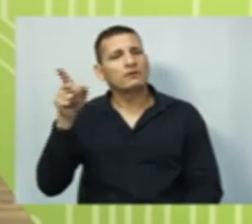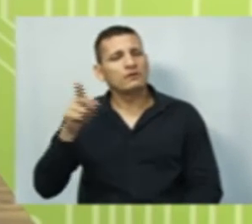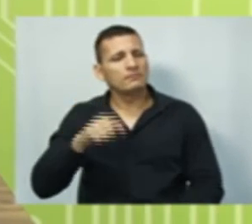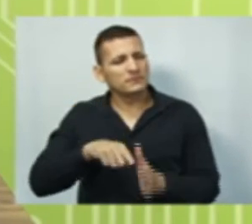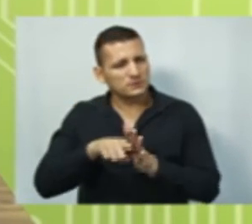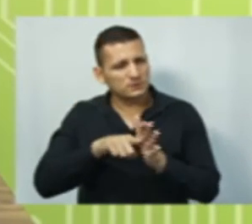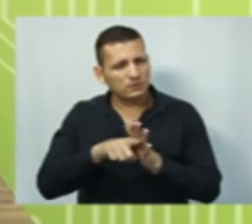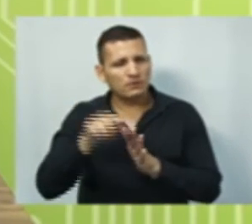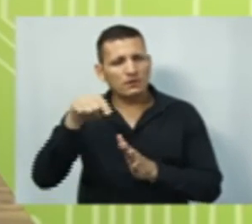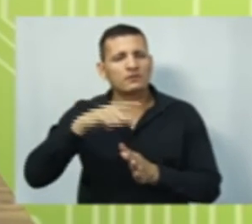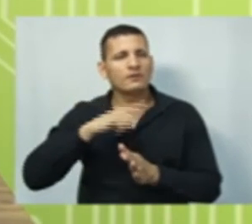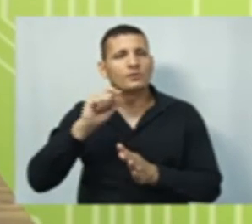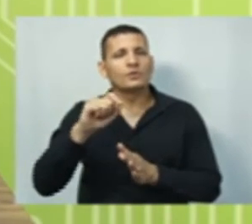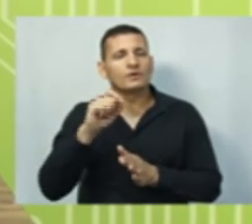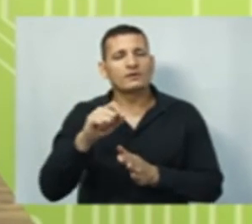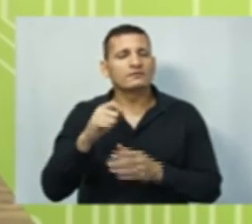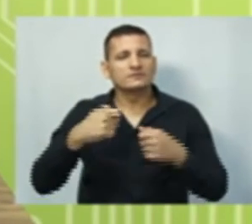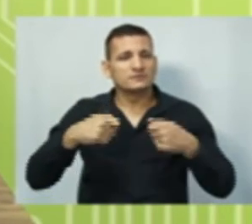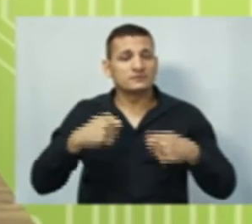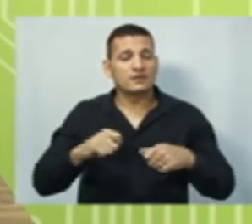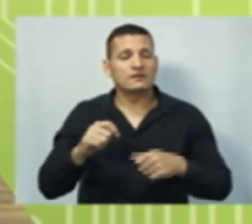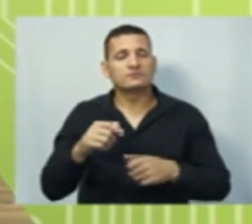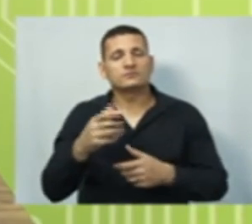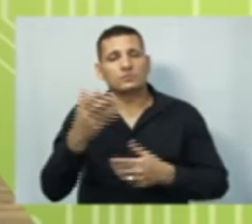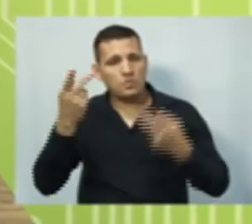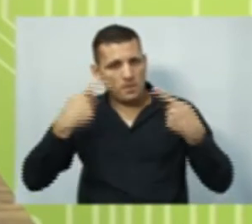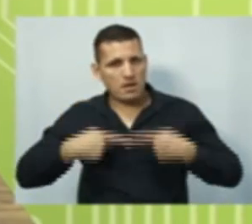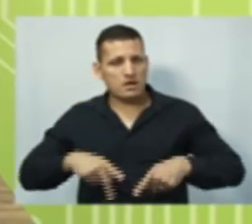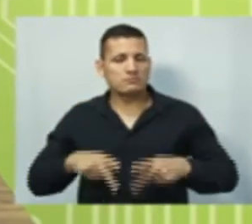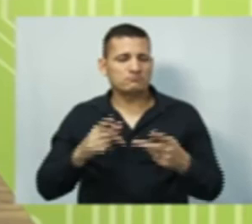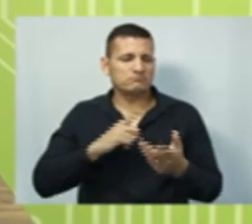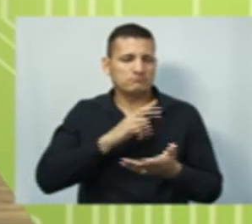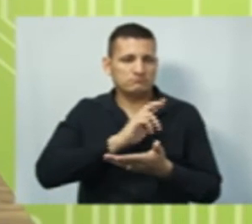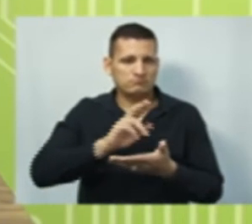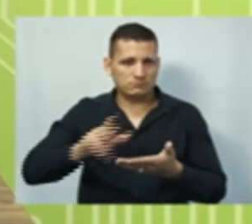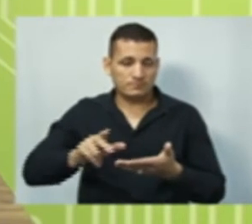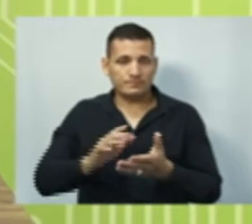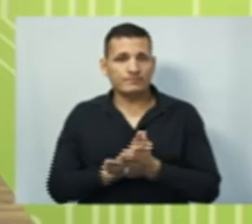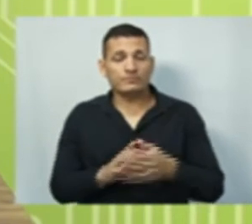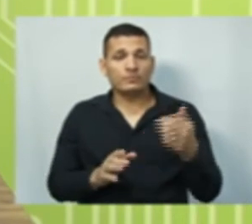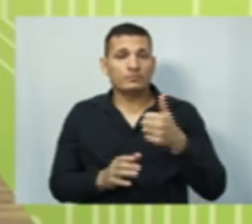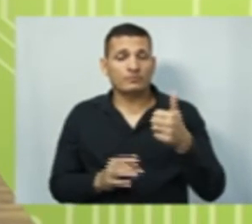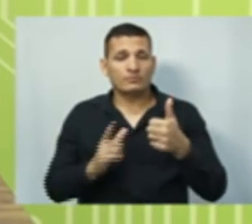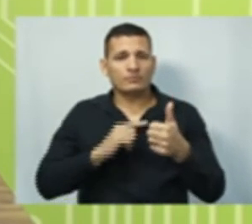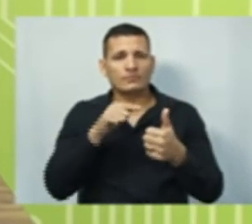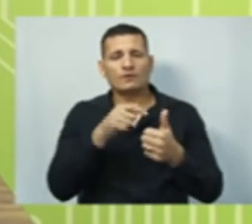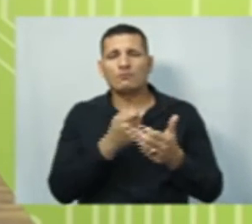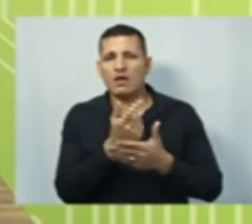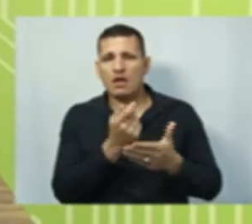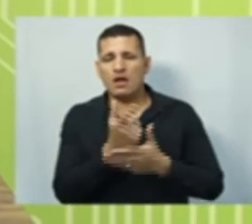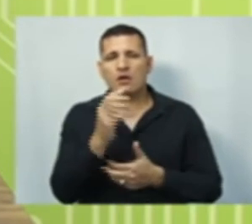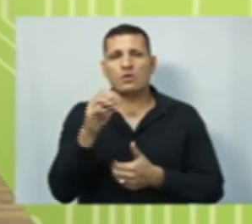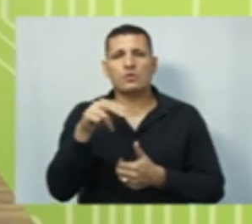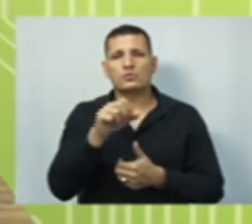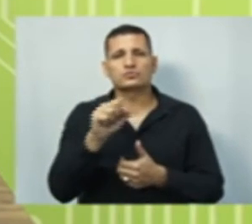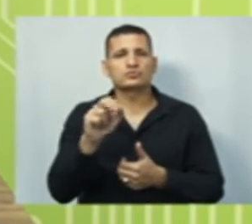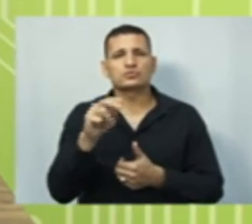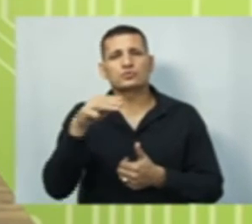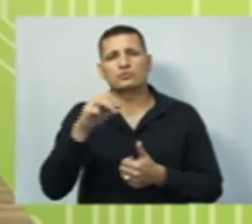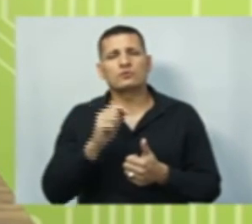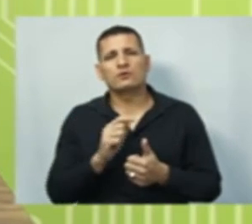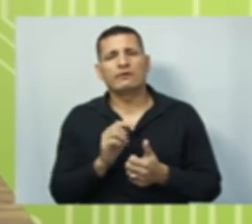necessidade de consumo humano em vários patamares. Ele vai dizer o seguinte: primeiro existem as necessidades de consumo que são mais básicas, que são aquelas ligadas à